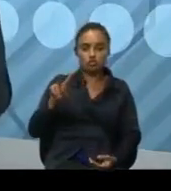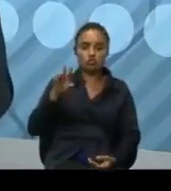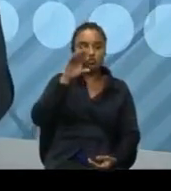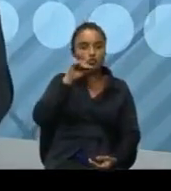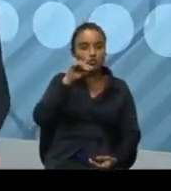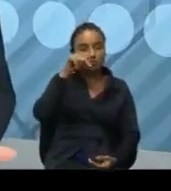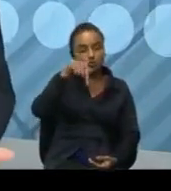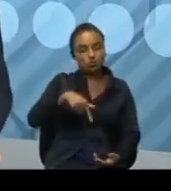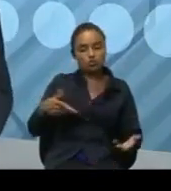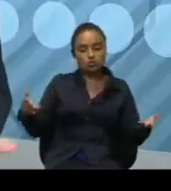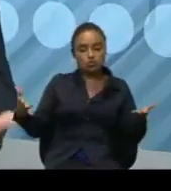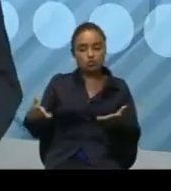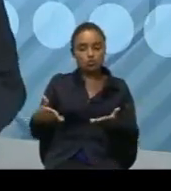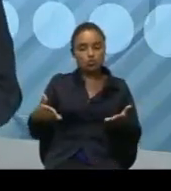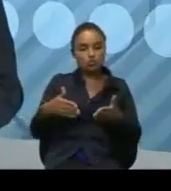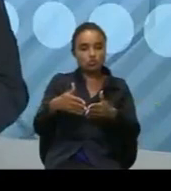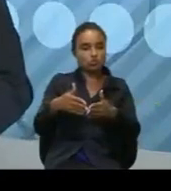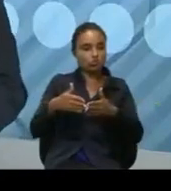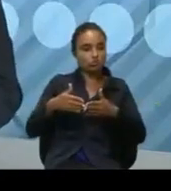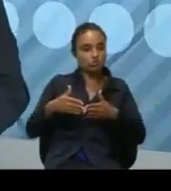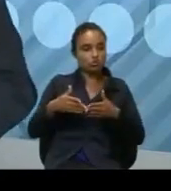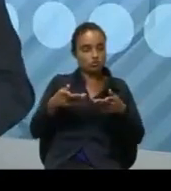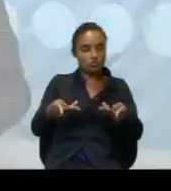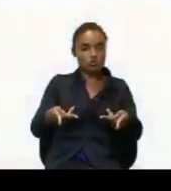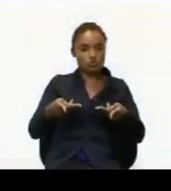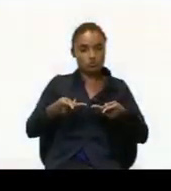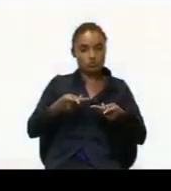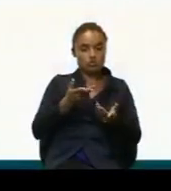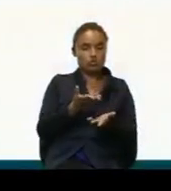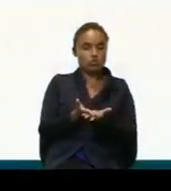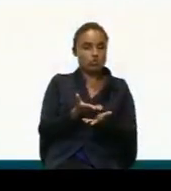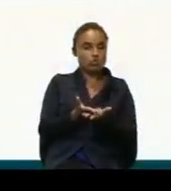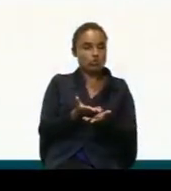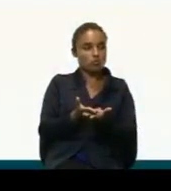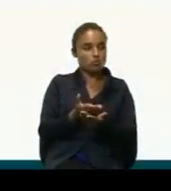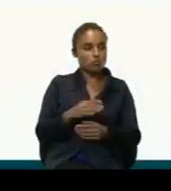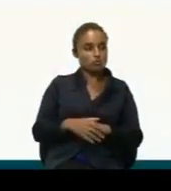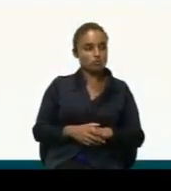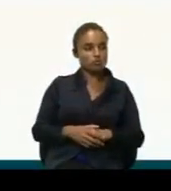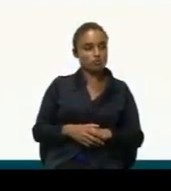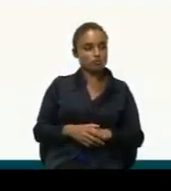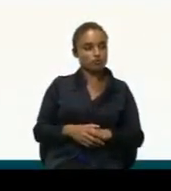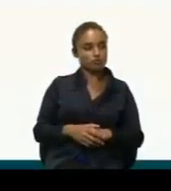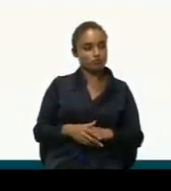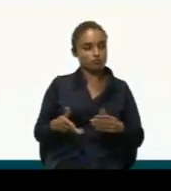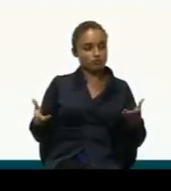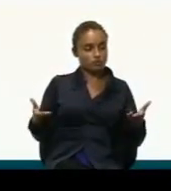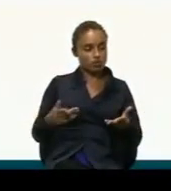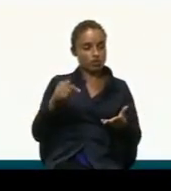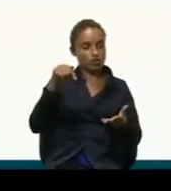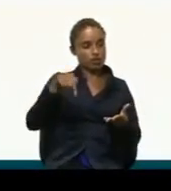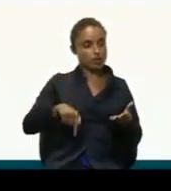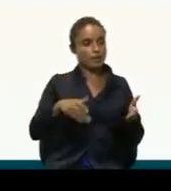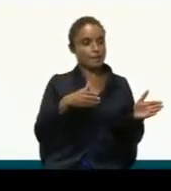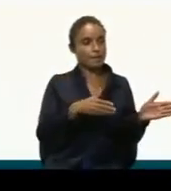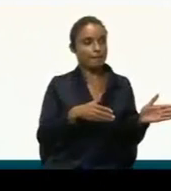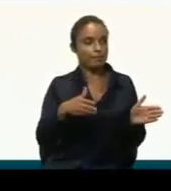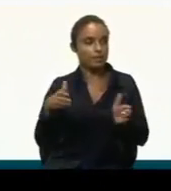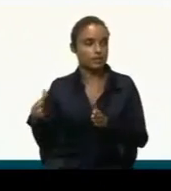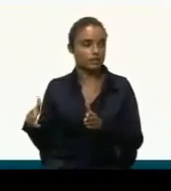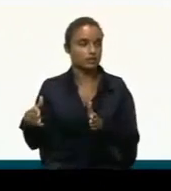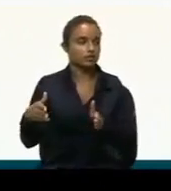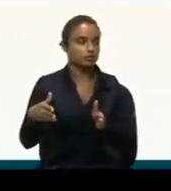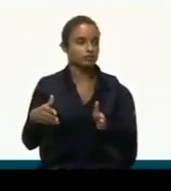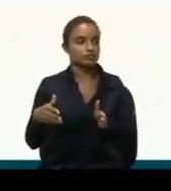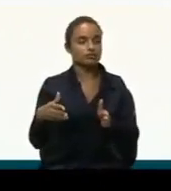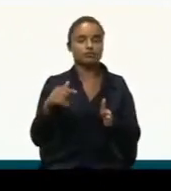o professor convida você ao quadro novamente. Então, a gente tem essa condição e como,